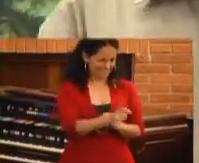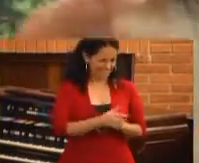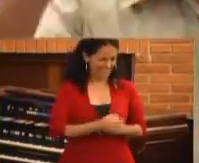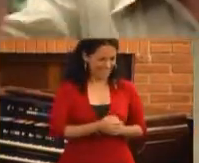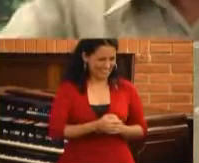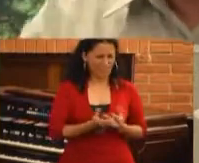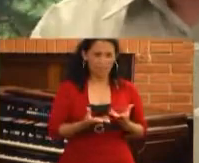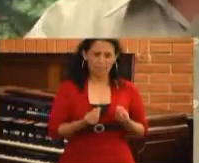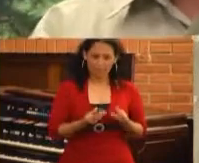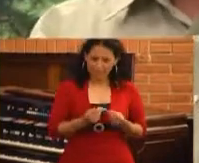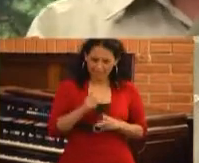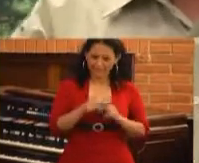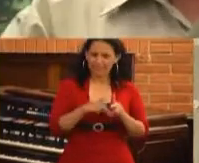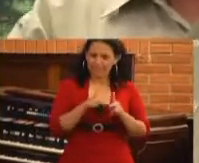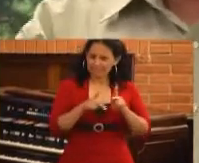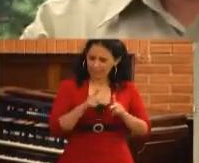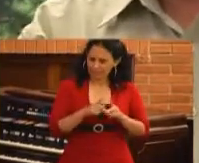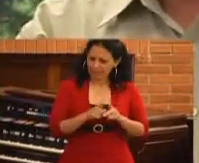Mas o que é vida?